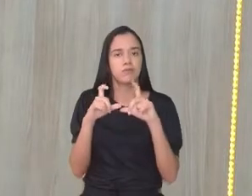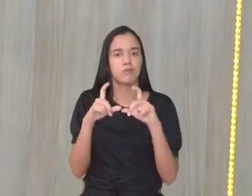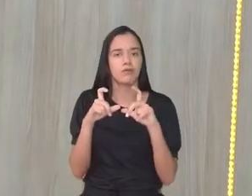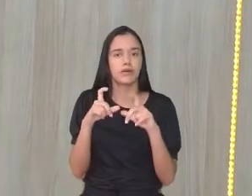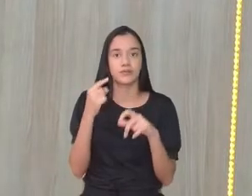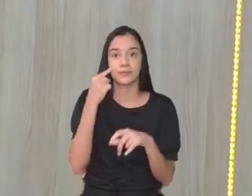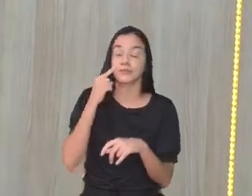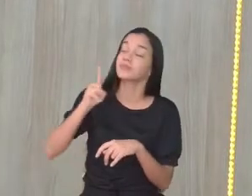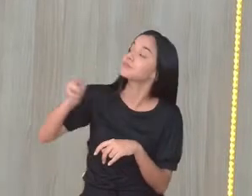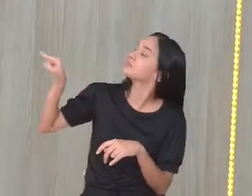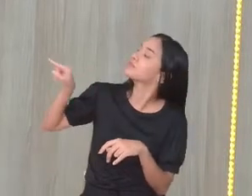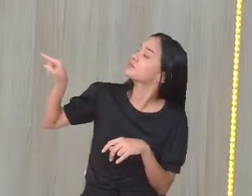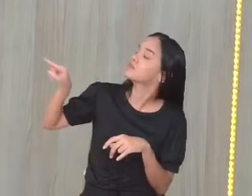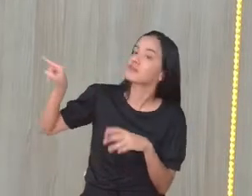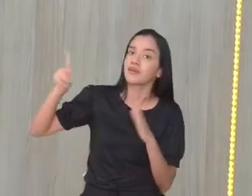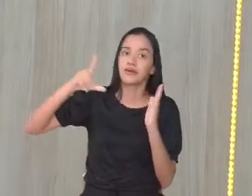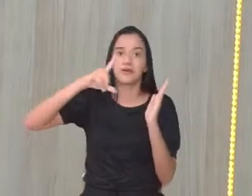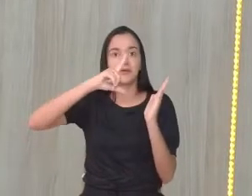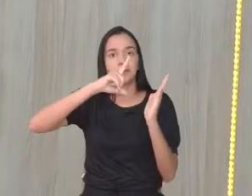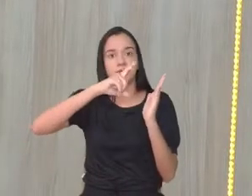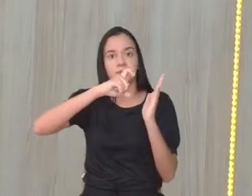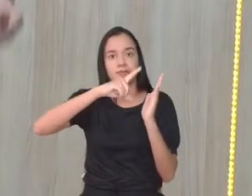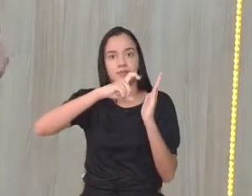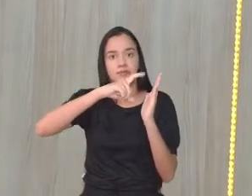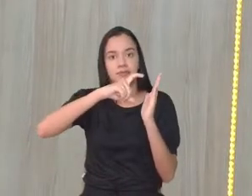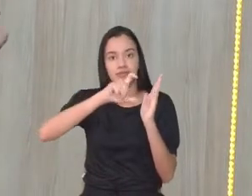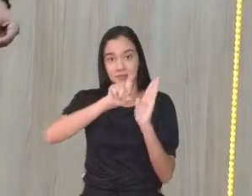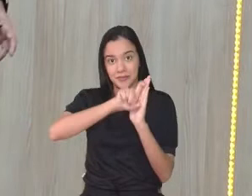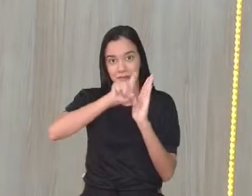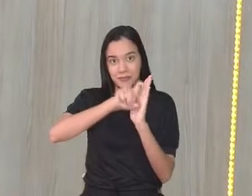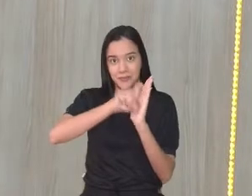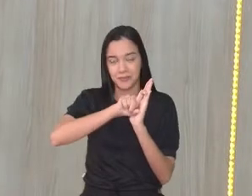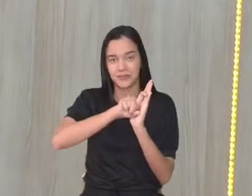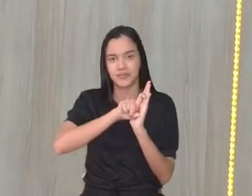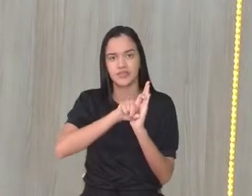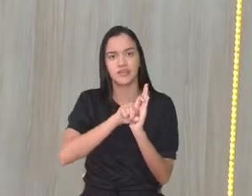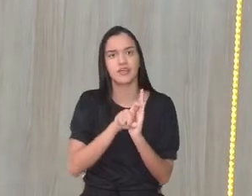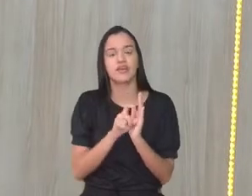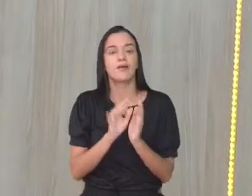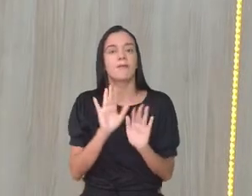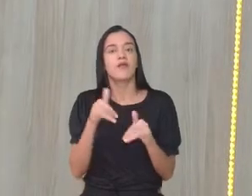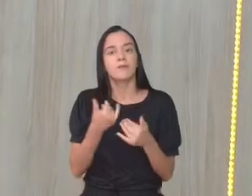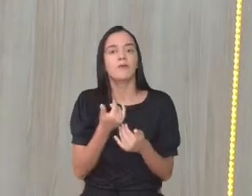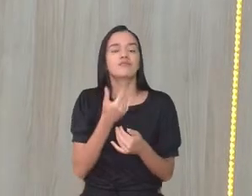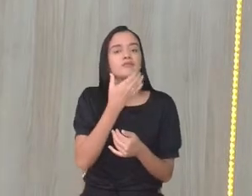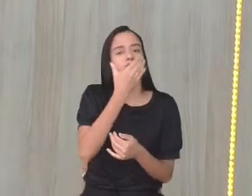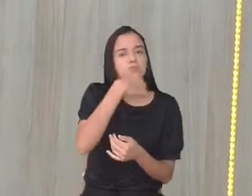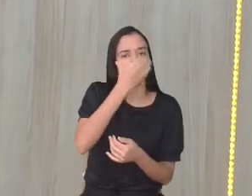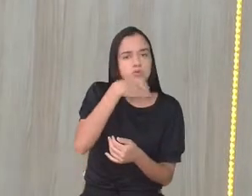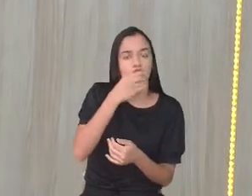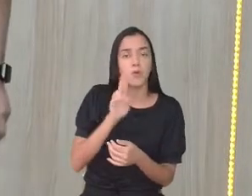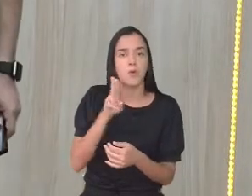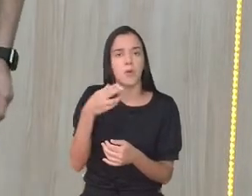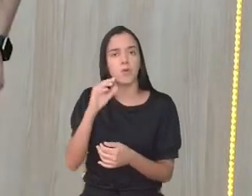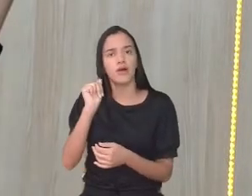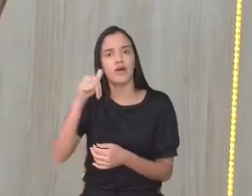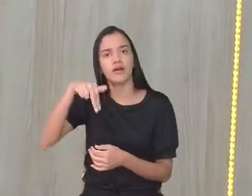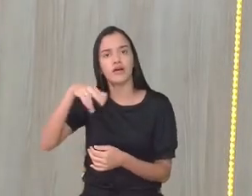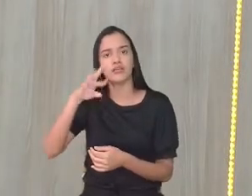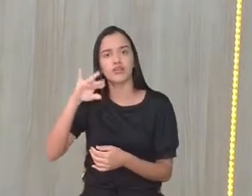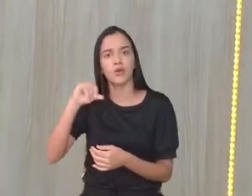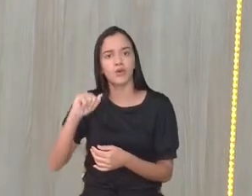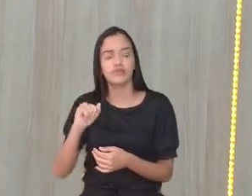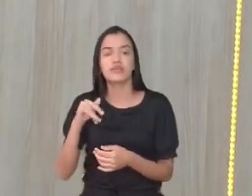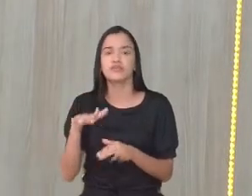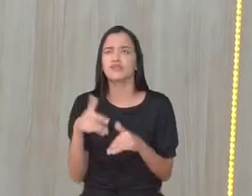coloca lá no QR Code do seu sistema operacional, seja ele Android ou iOS. Belezinha? Eu fico